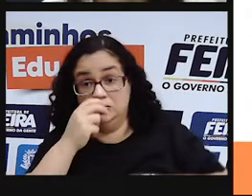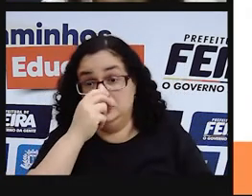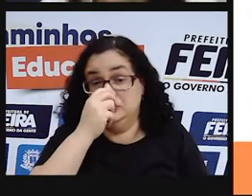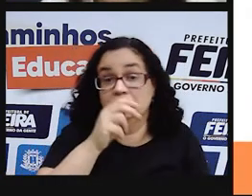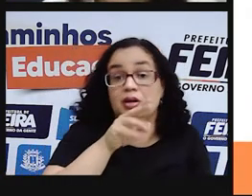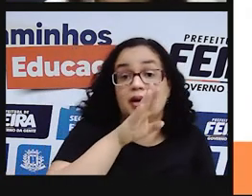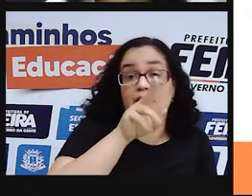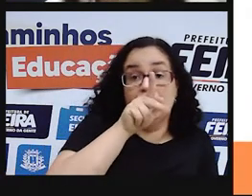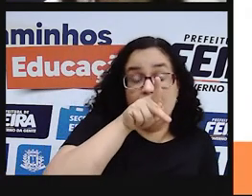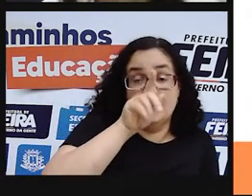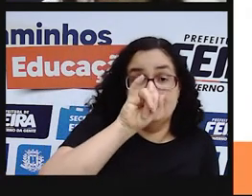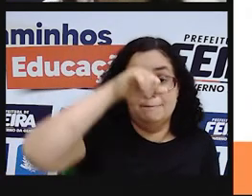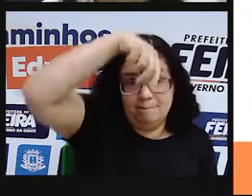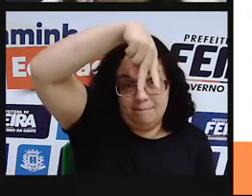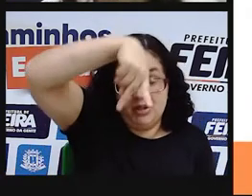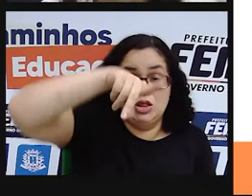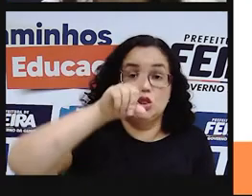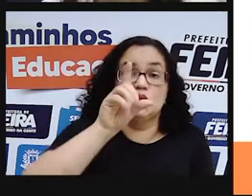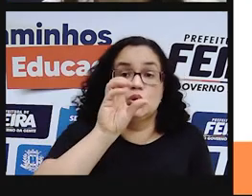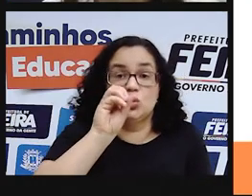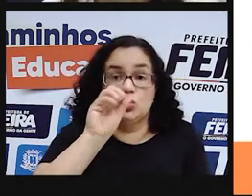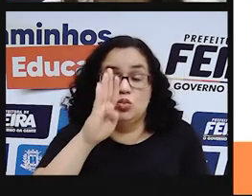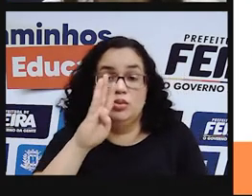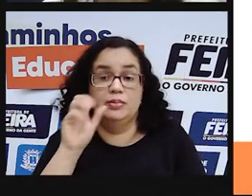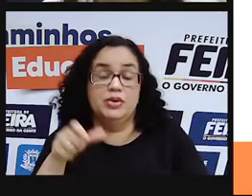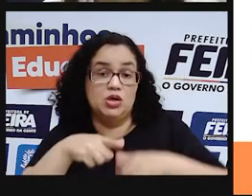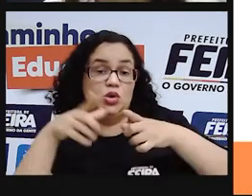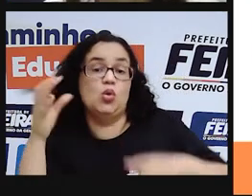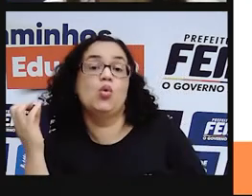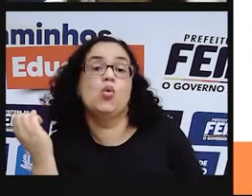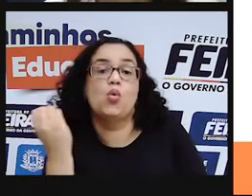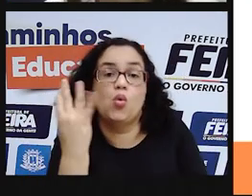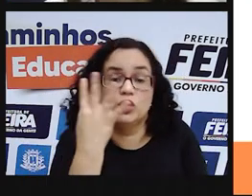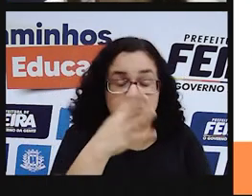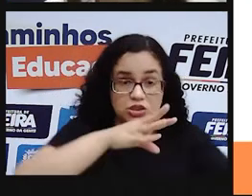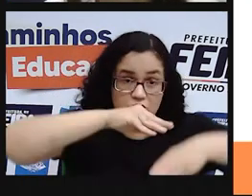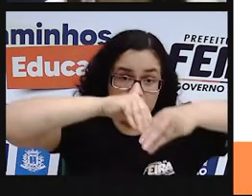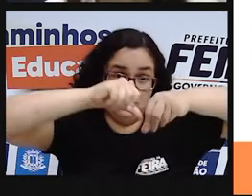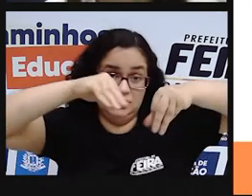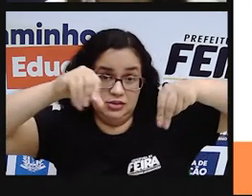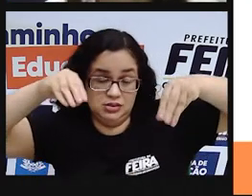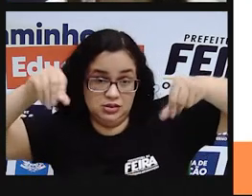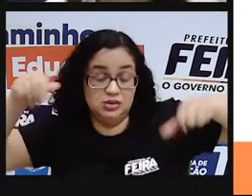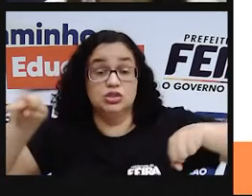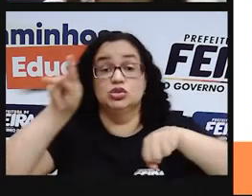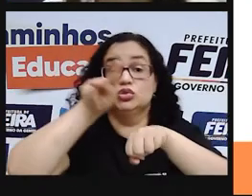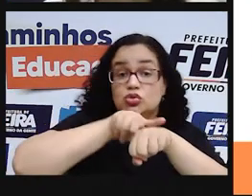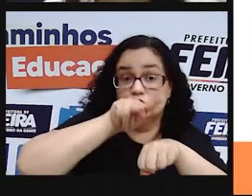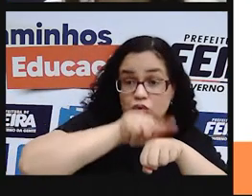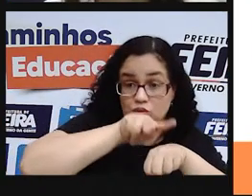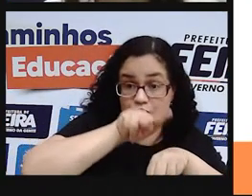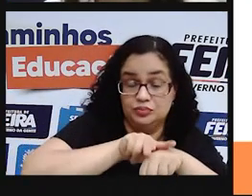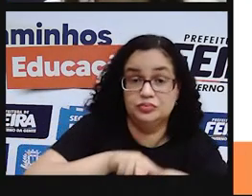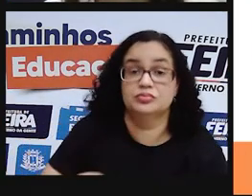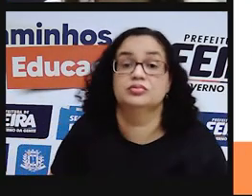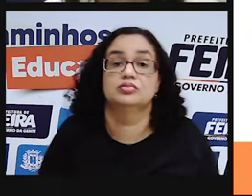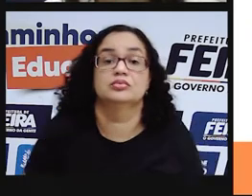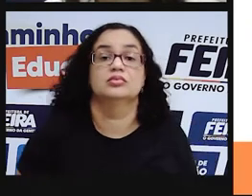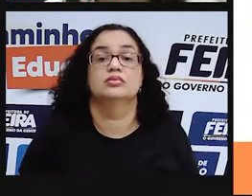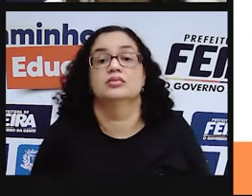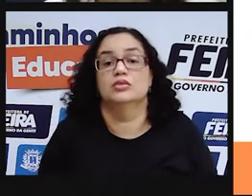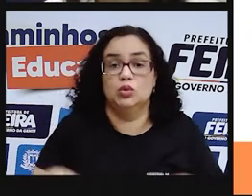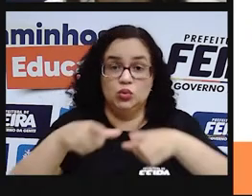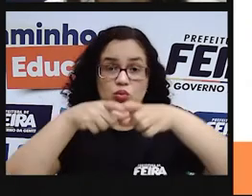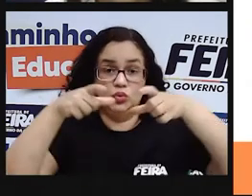da Pindoba é a retirada de grandes quantidades de barro para fabricação de tijolos e o lançamento